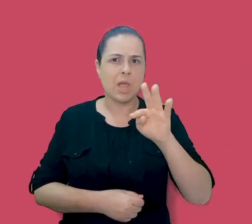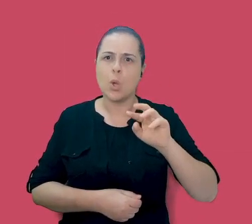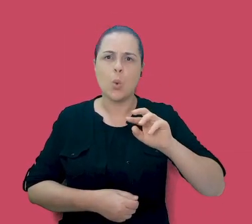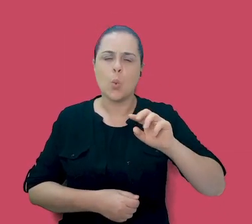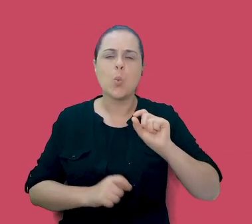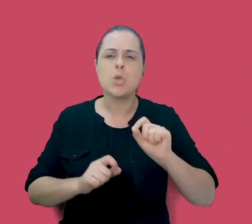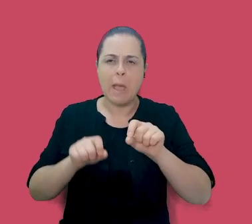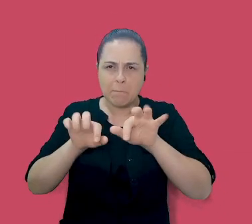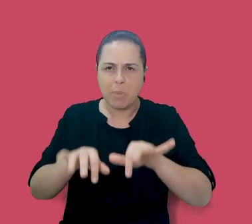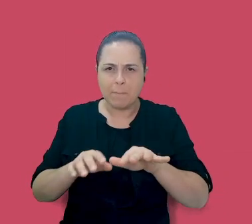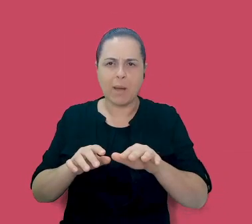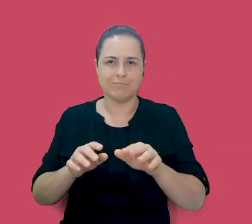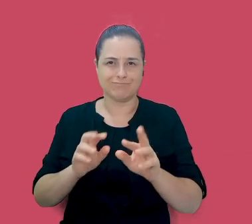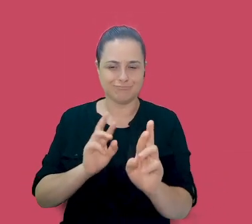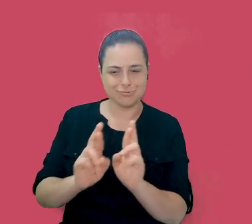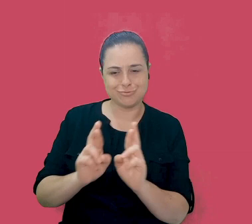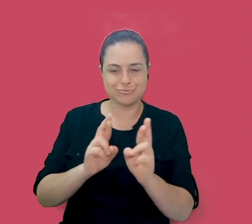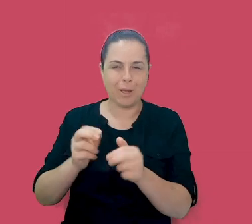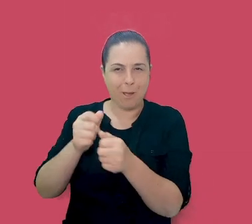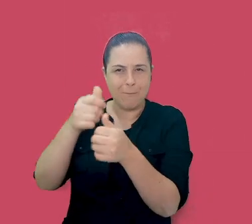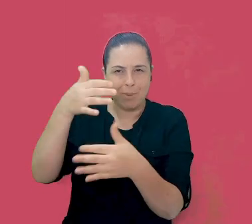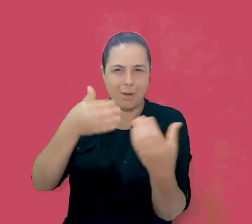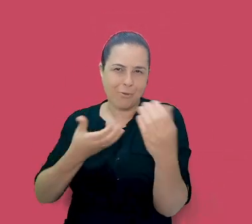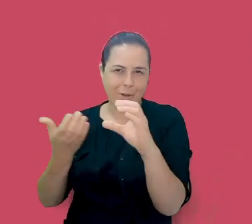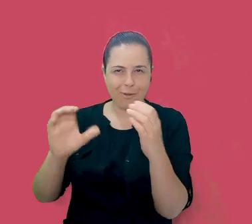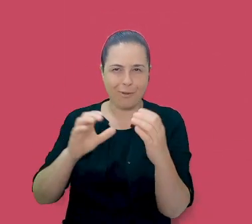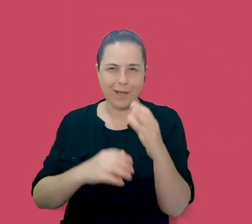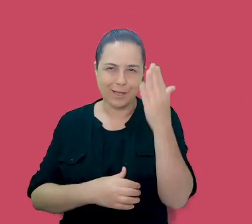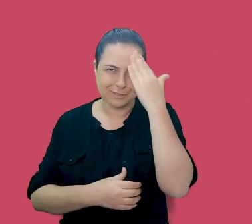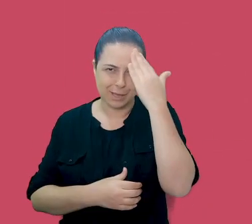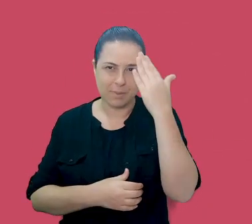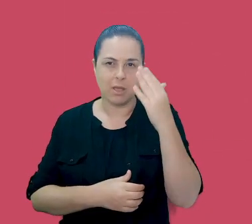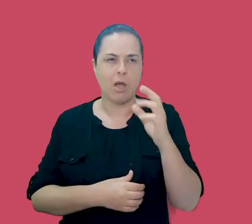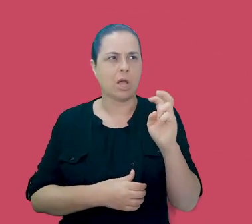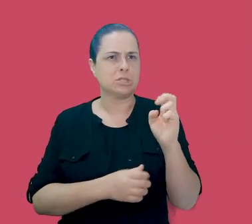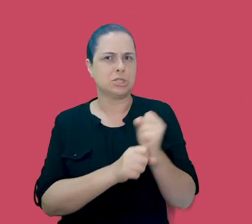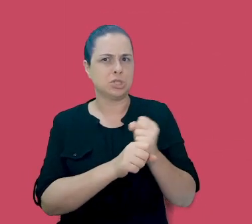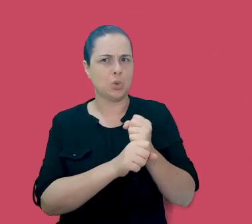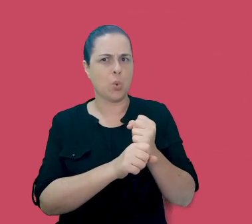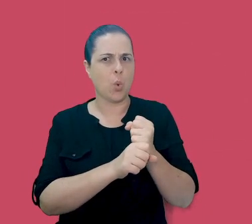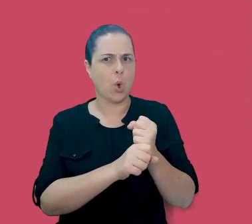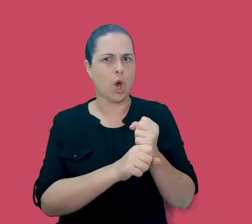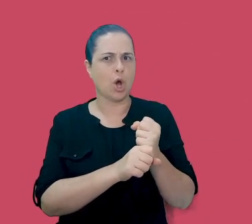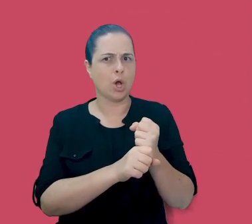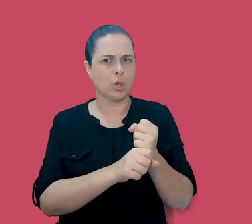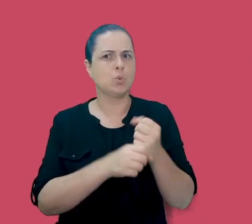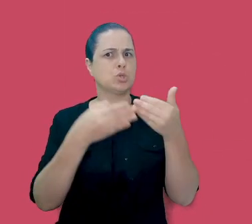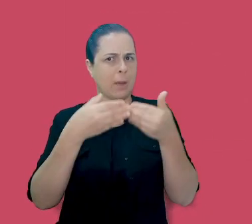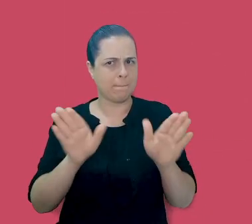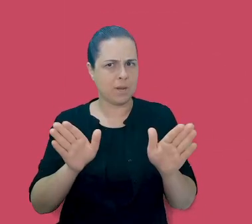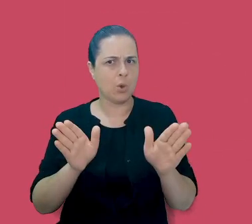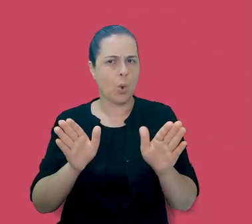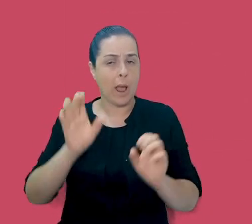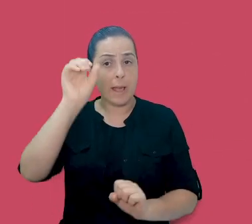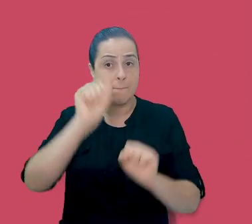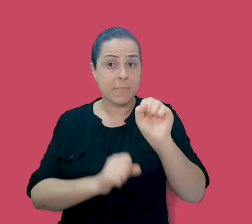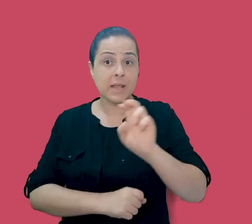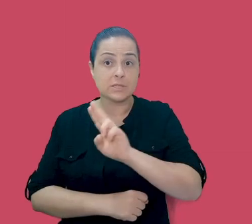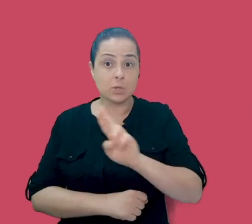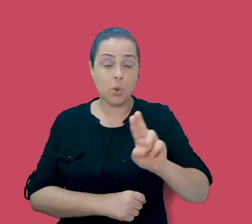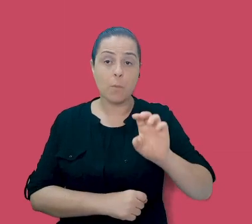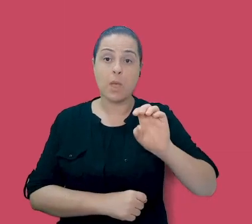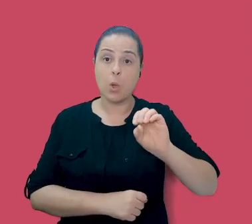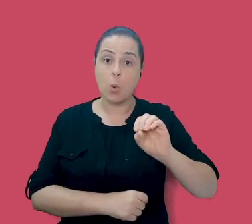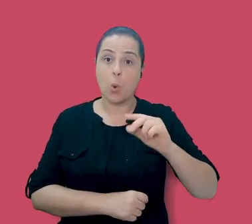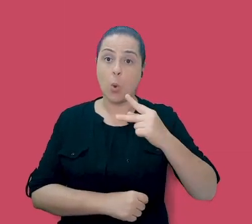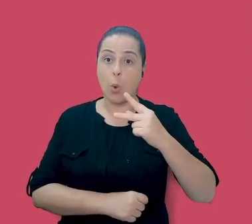pronto, vamos vender. Não, a gente já está testando, acho que desde, se não me engano, faz 5 anos que a OpenAI começou, foi 2017, acho,